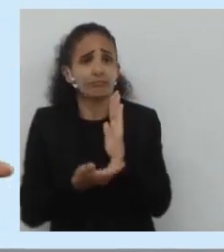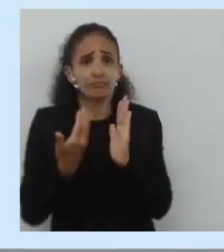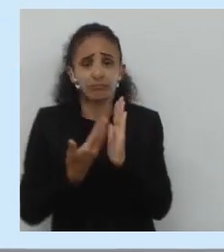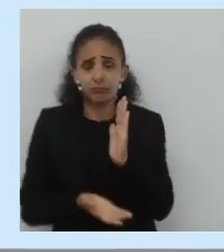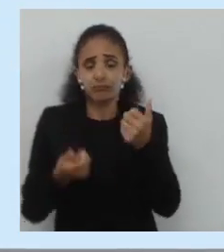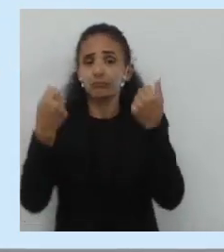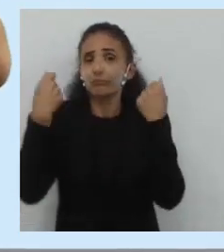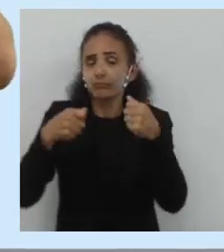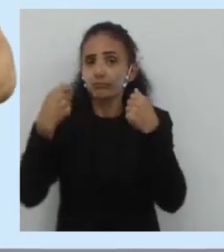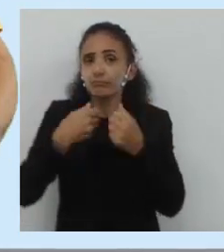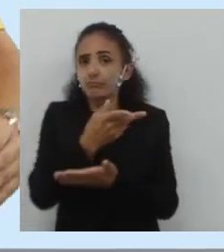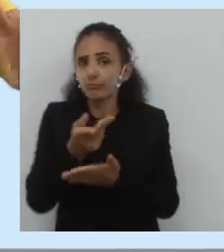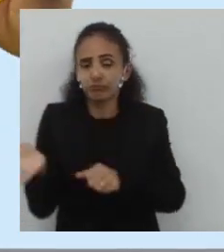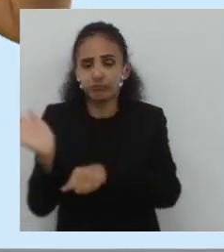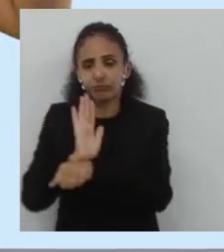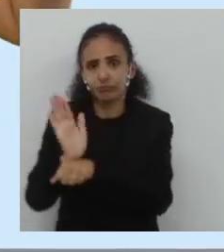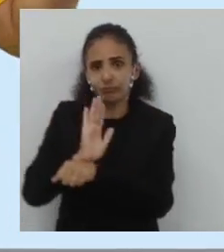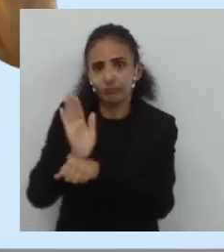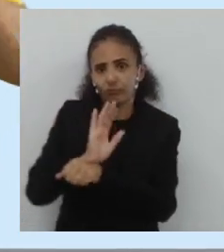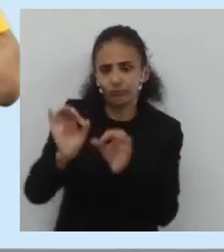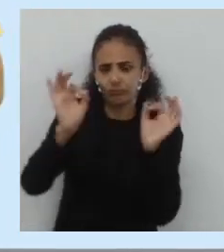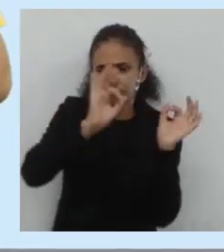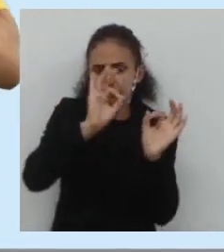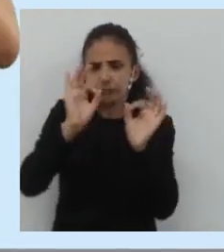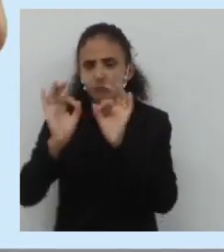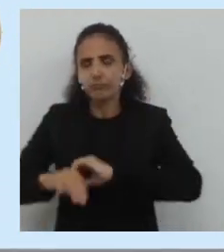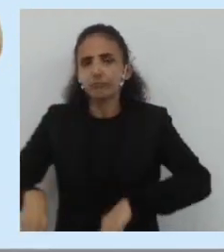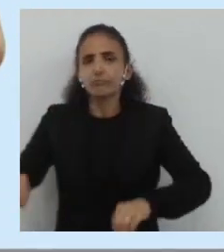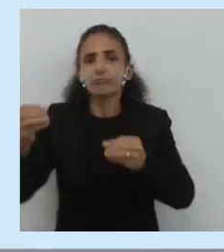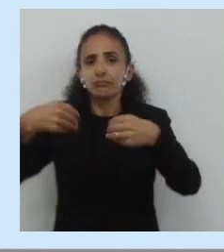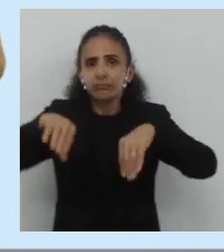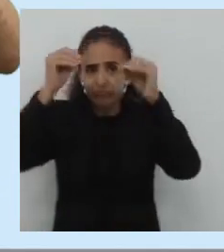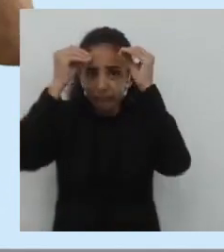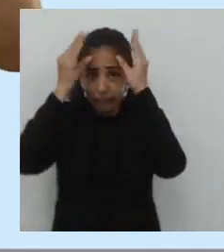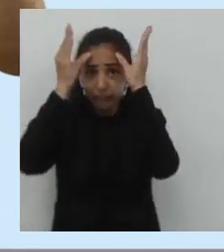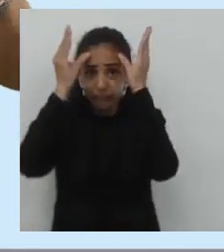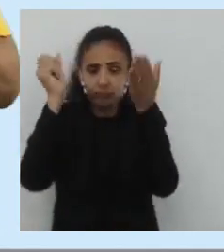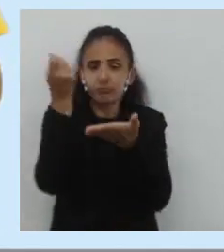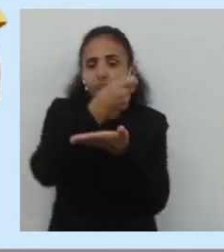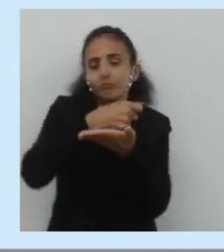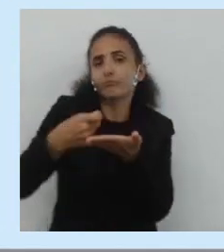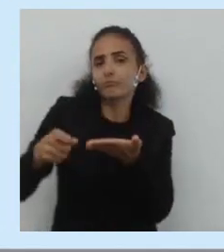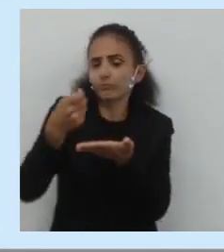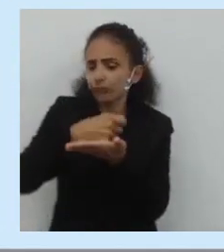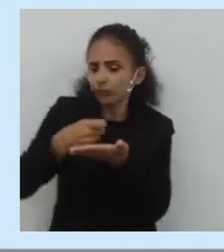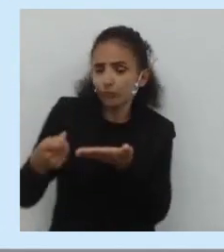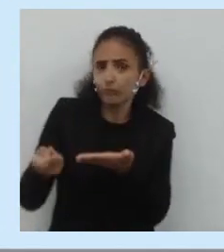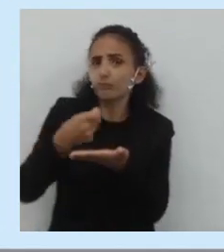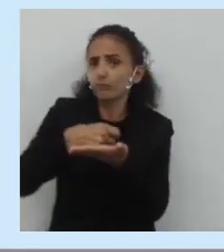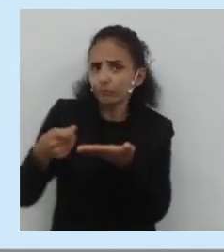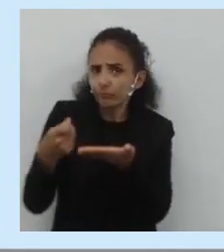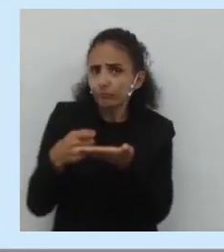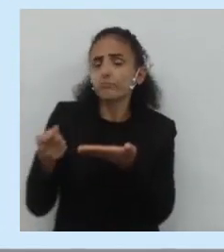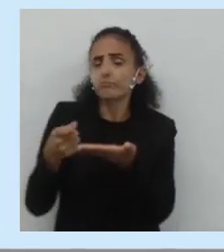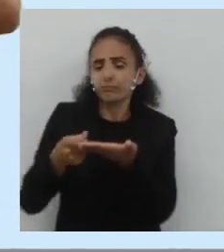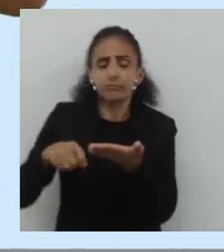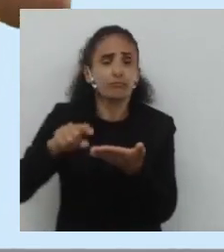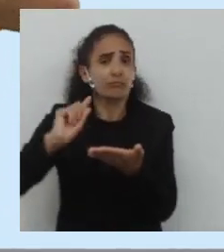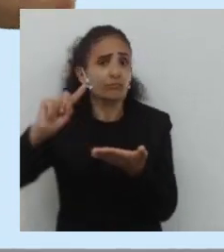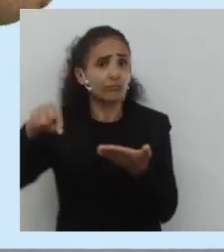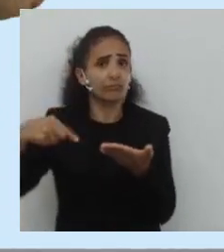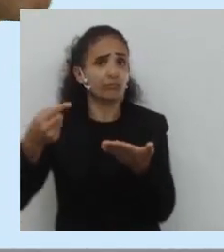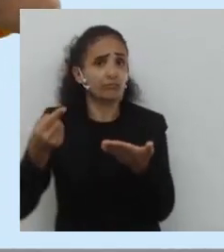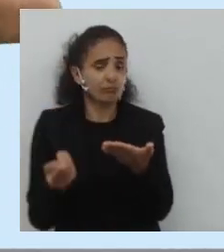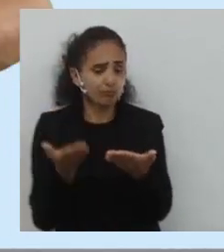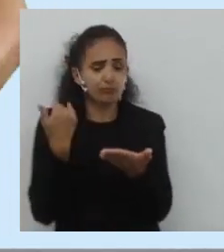Nesse caso, é preciso aprender a fazer uma tomada de nota, um mapa mental, um resumo, para poder registrar